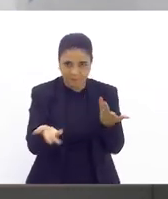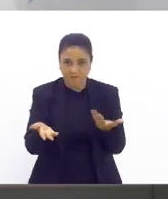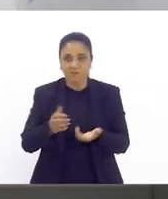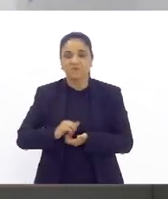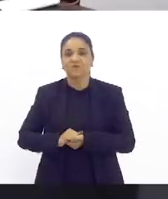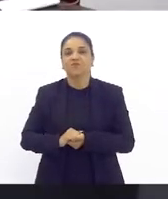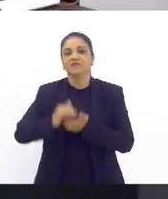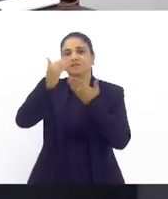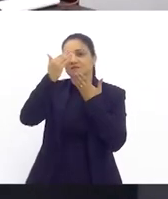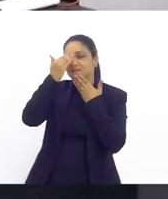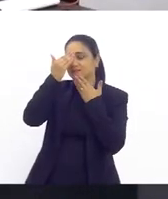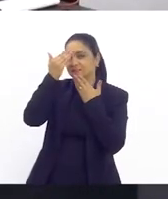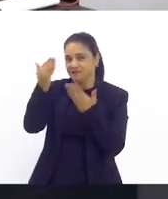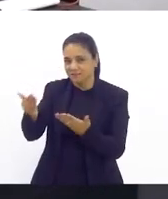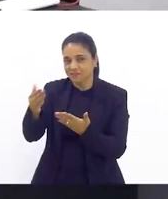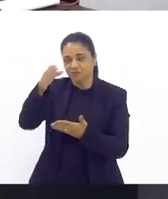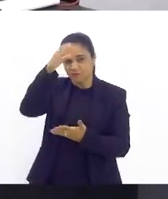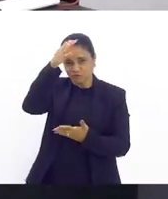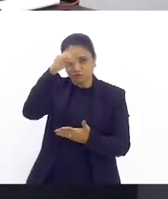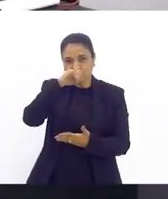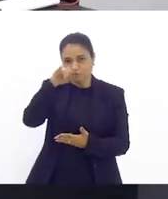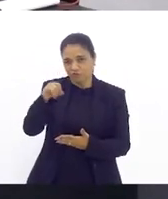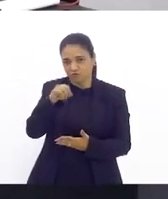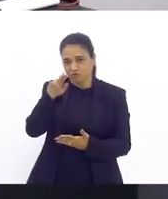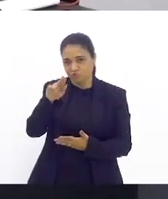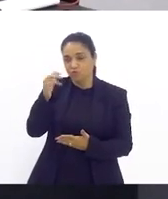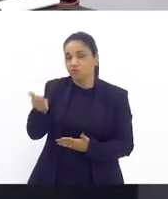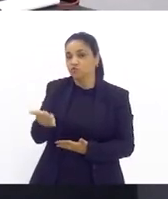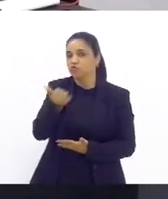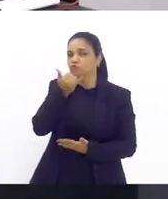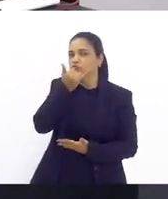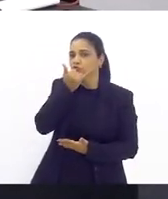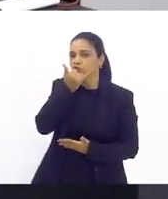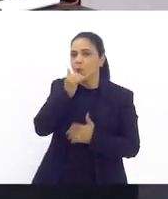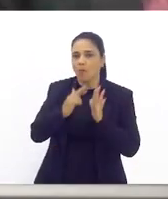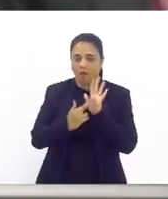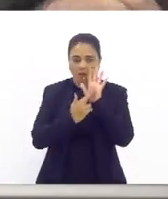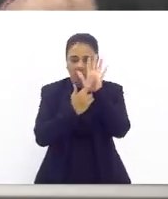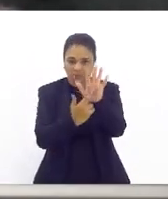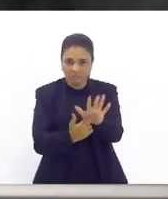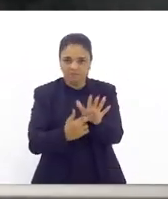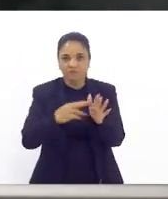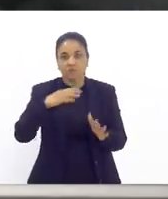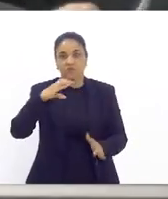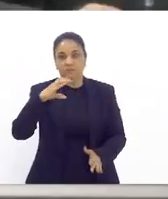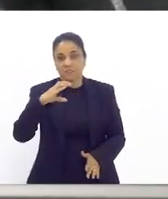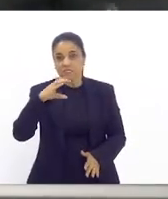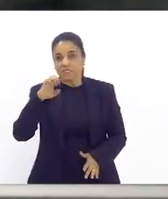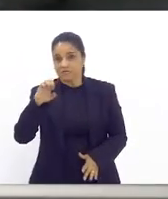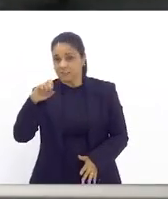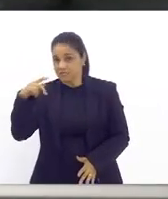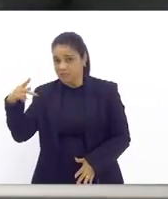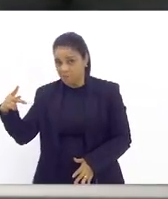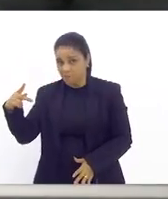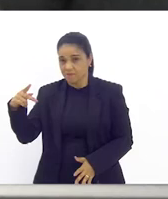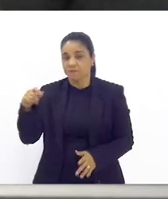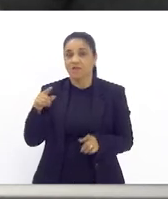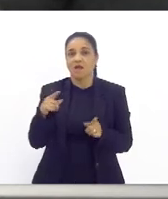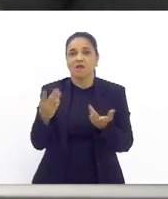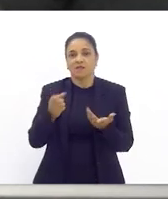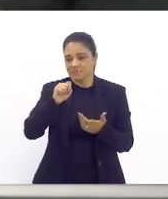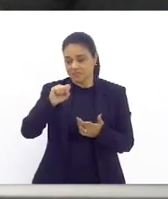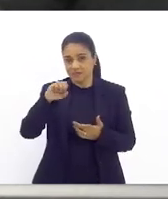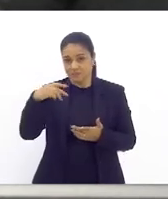agradecendo a deputada tia Ju pedindo desculpas a nossa representação do CEP as são as duas últimas inscrições